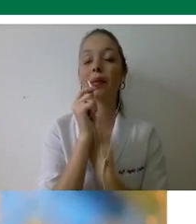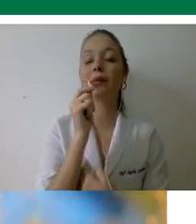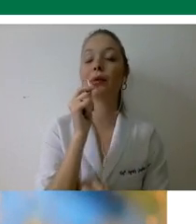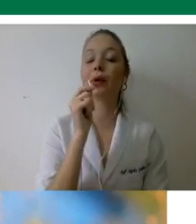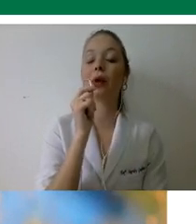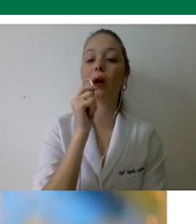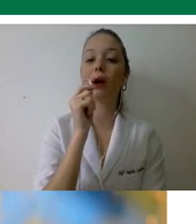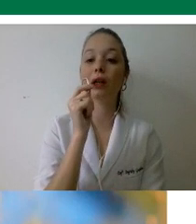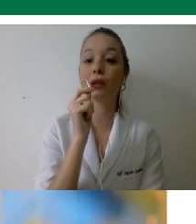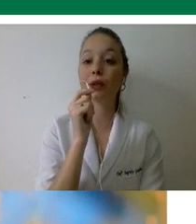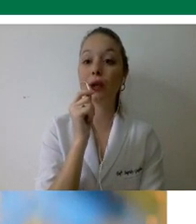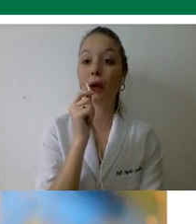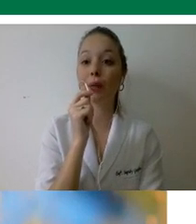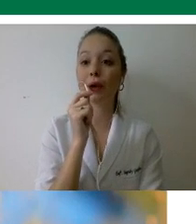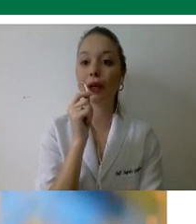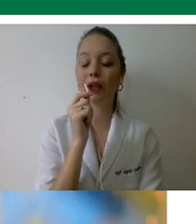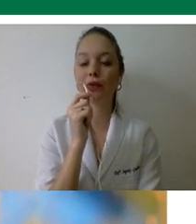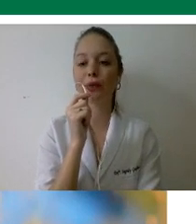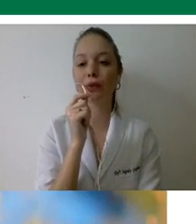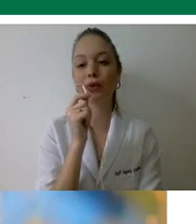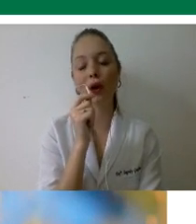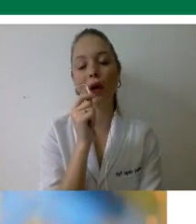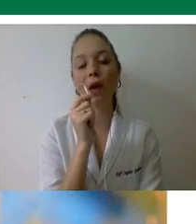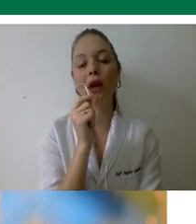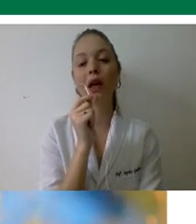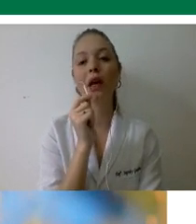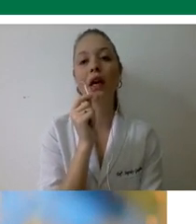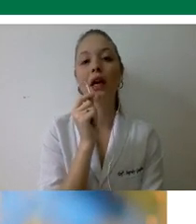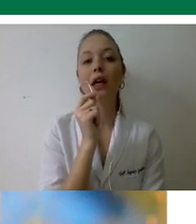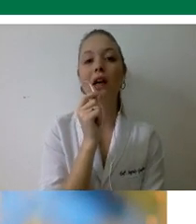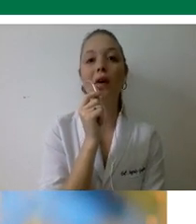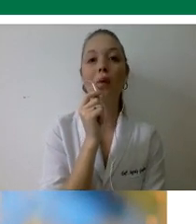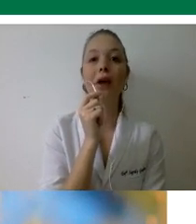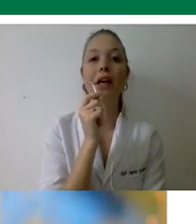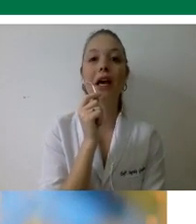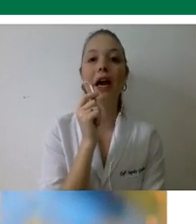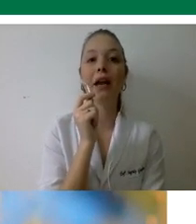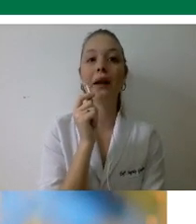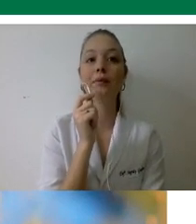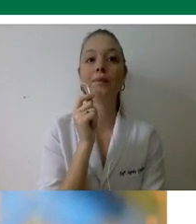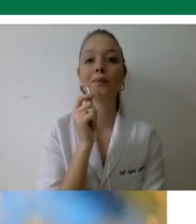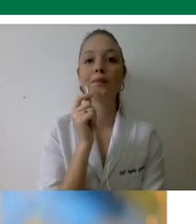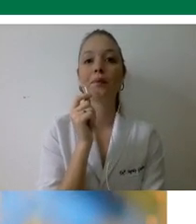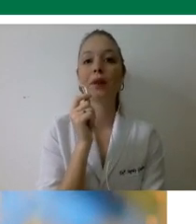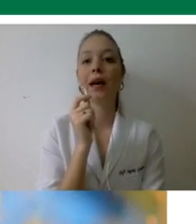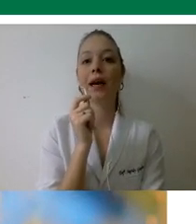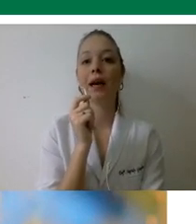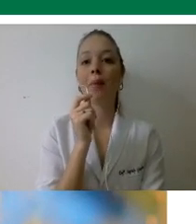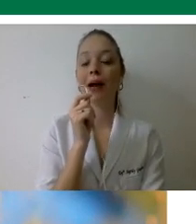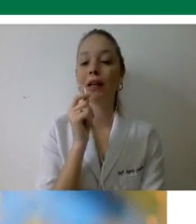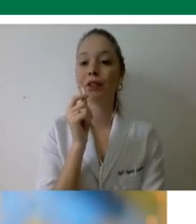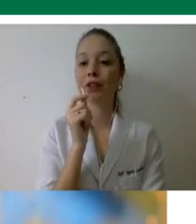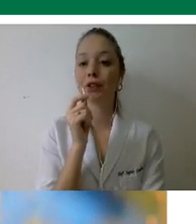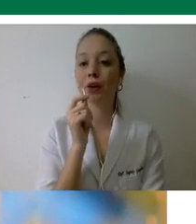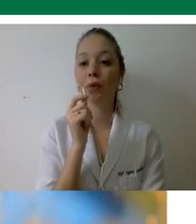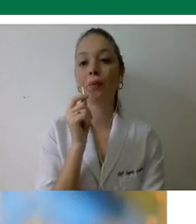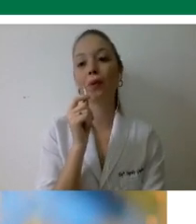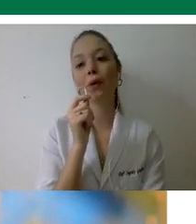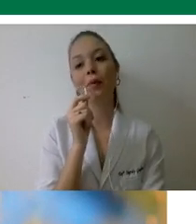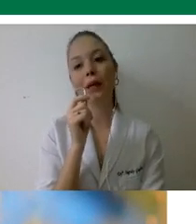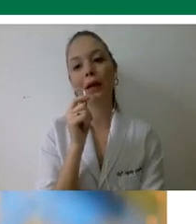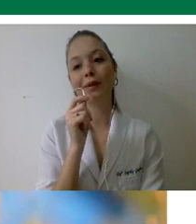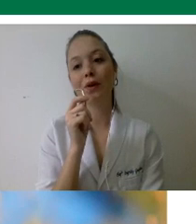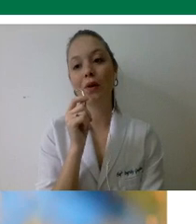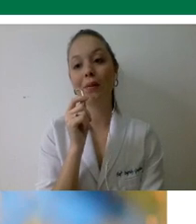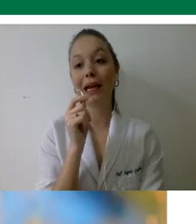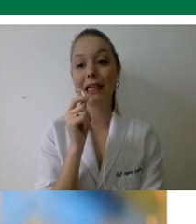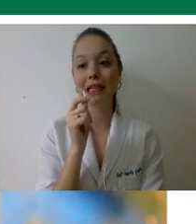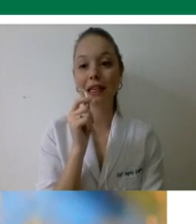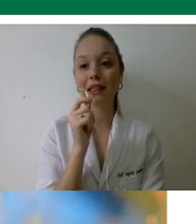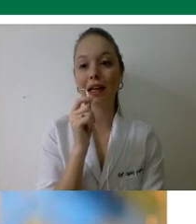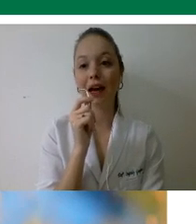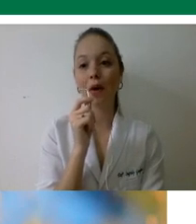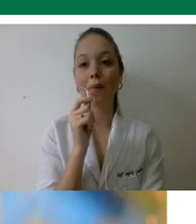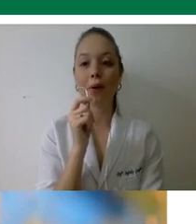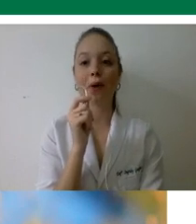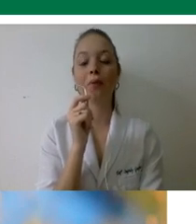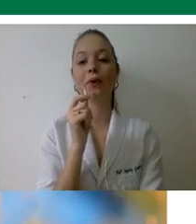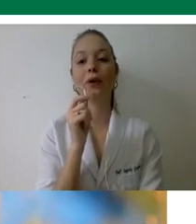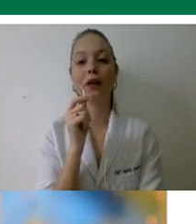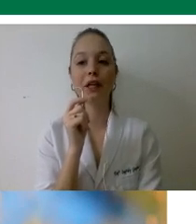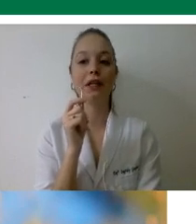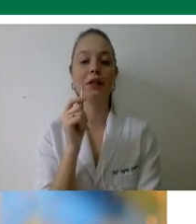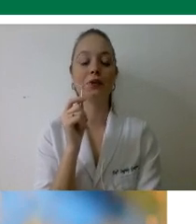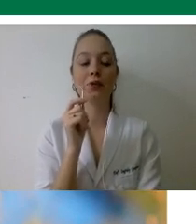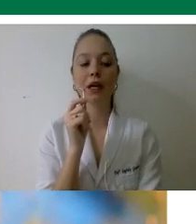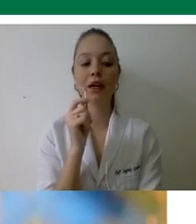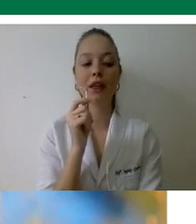o sistema imunológico e como que ele funciona e como que ele, a partir de algum problema, começa a atacar